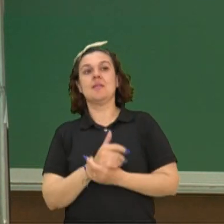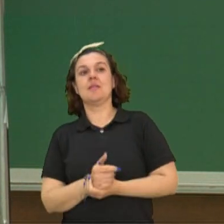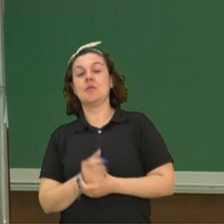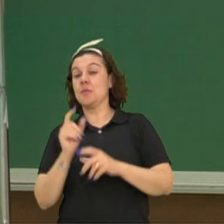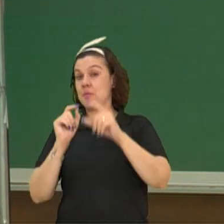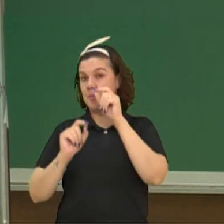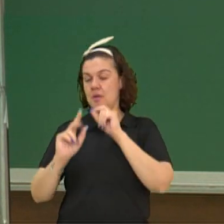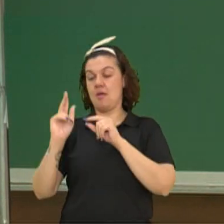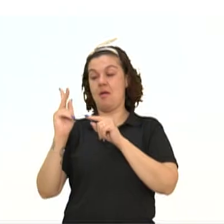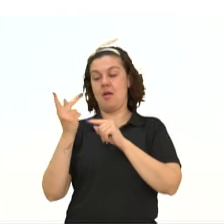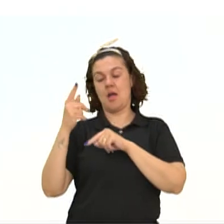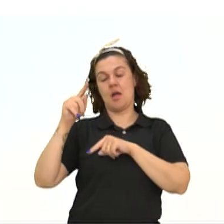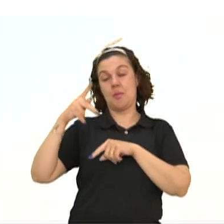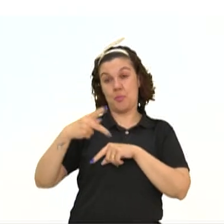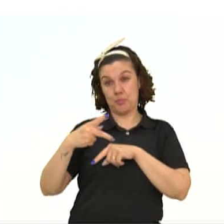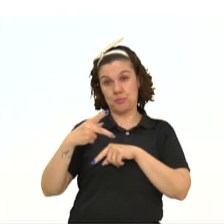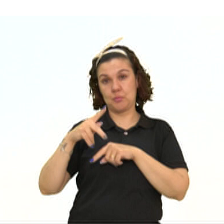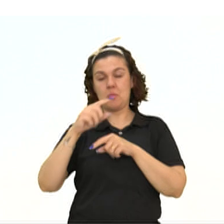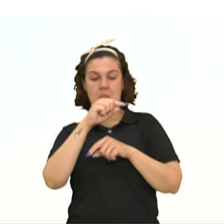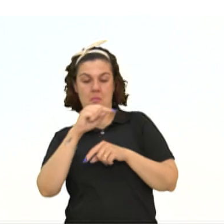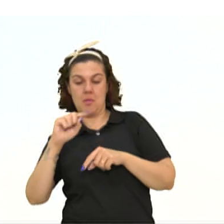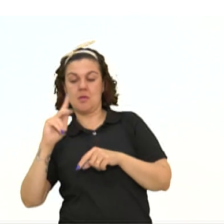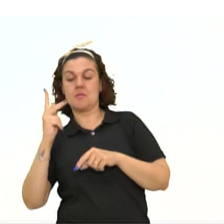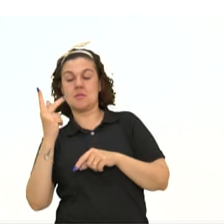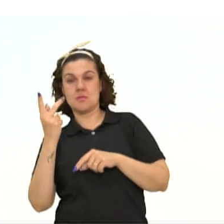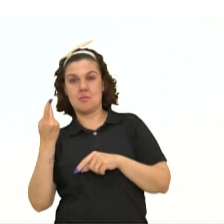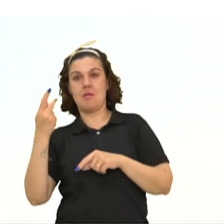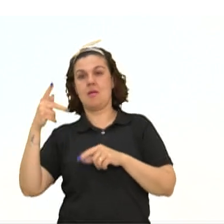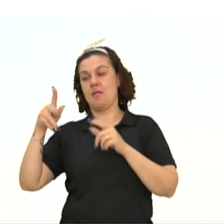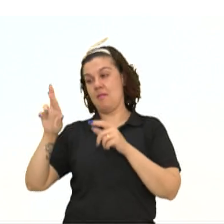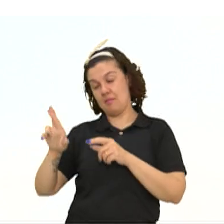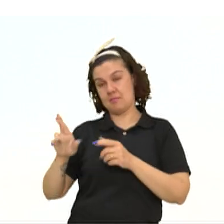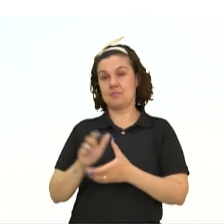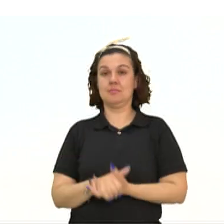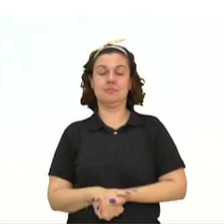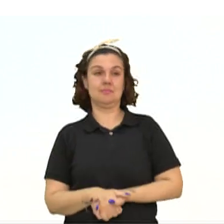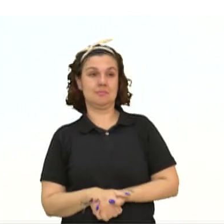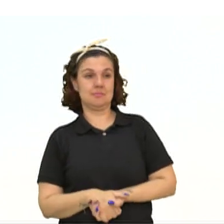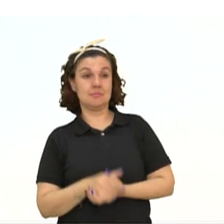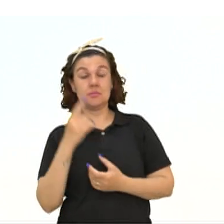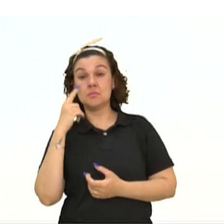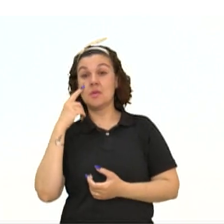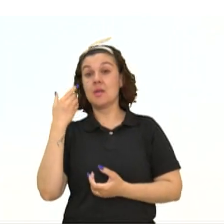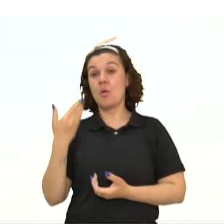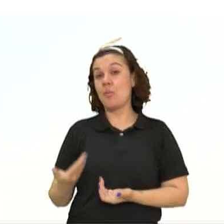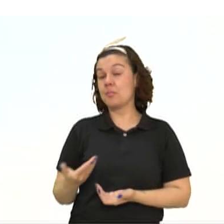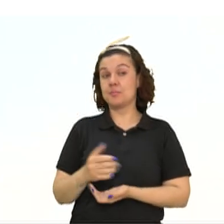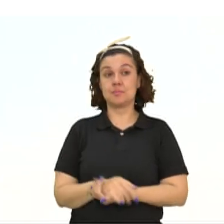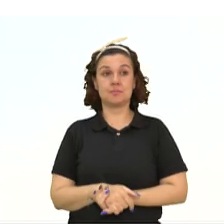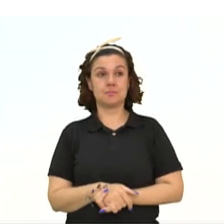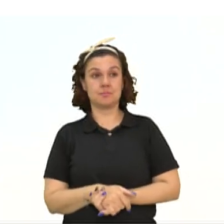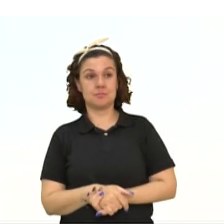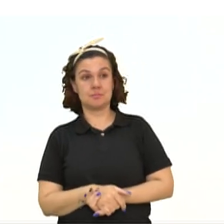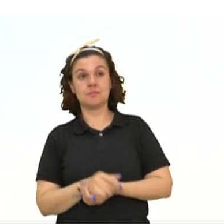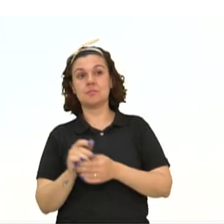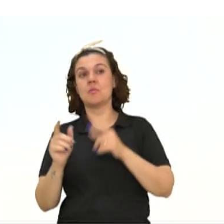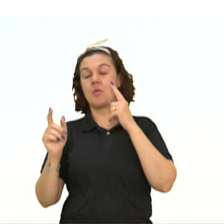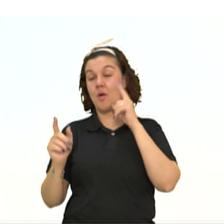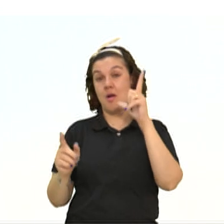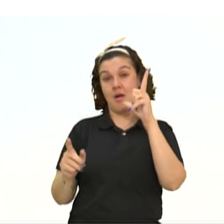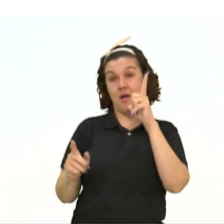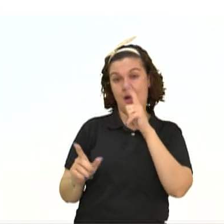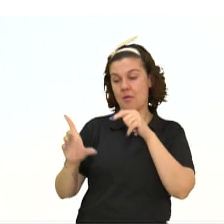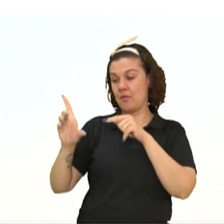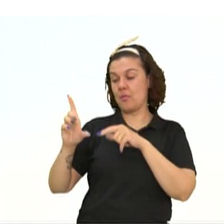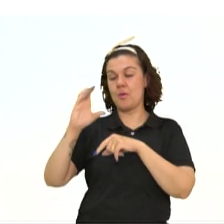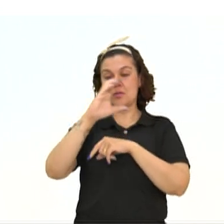é igual a entalpia dos produtos menos a entalpia dos reagentes. Quem são os meus produtos? A água e o dióxido de